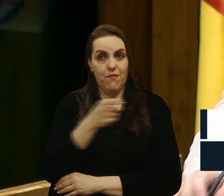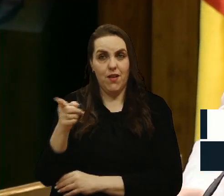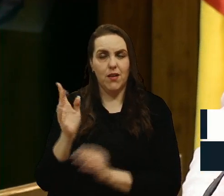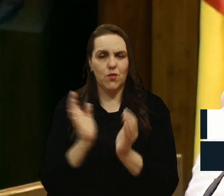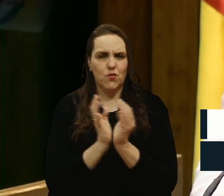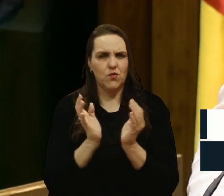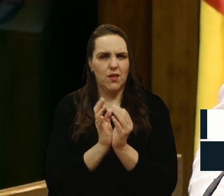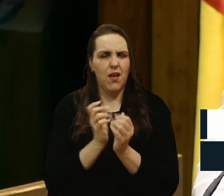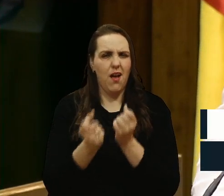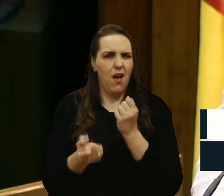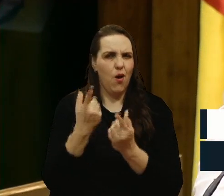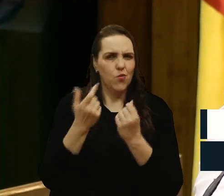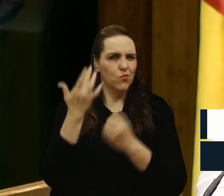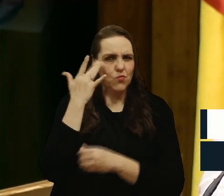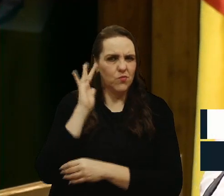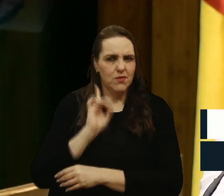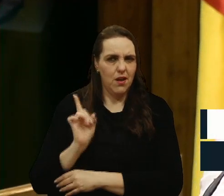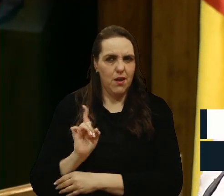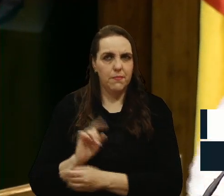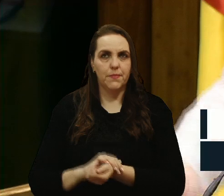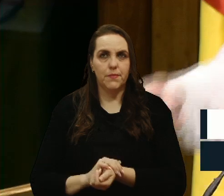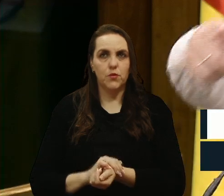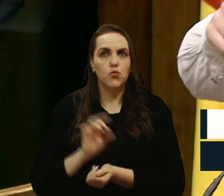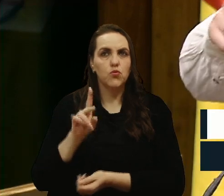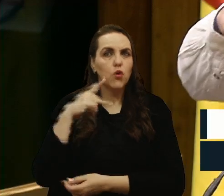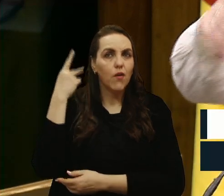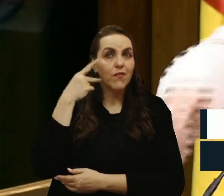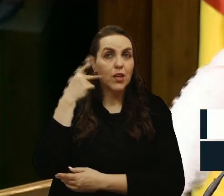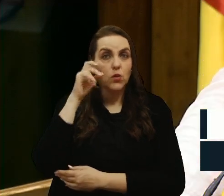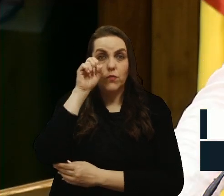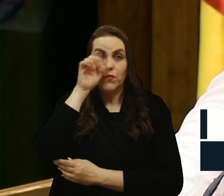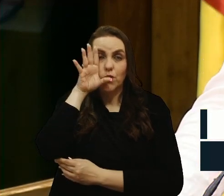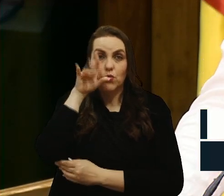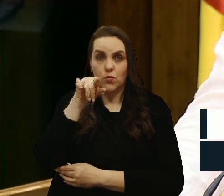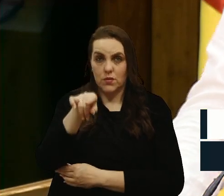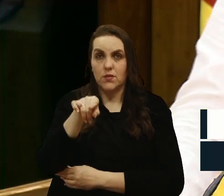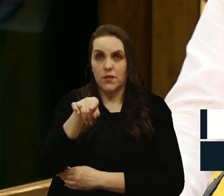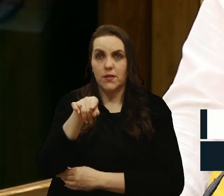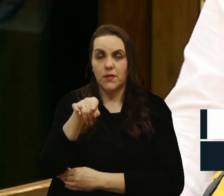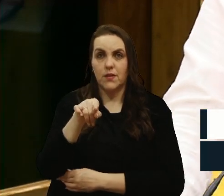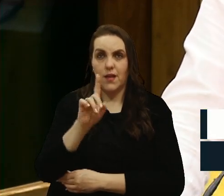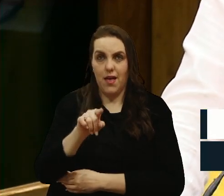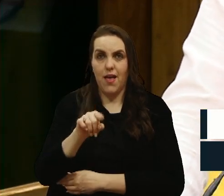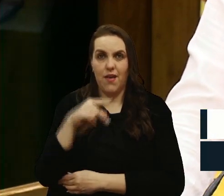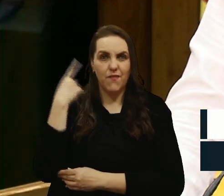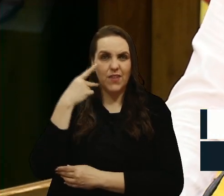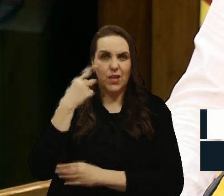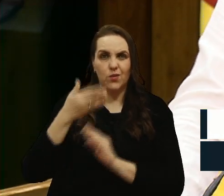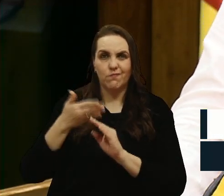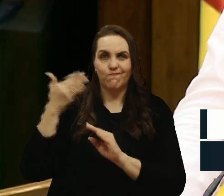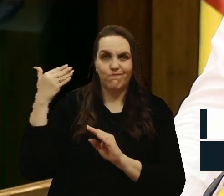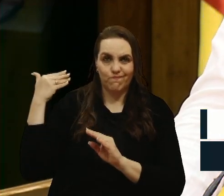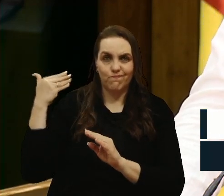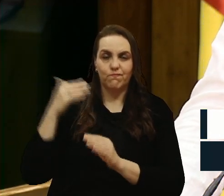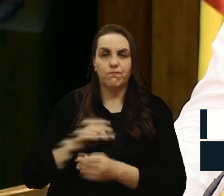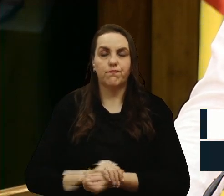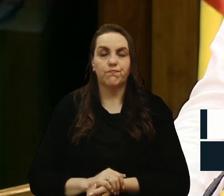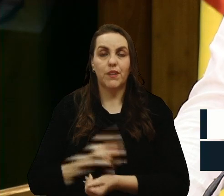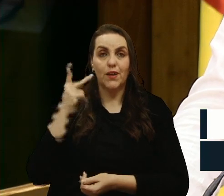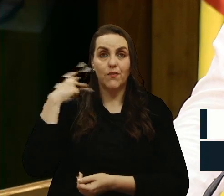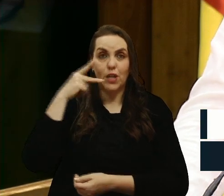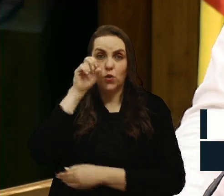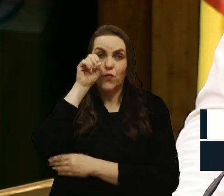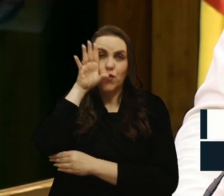saibam. Acho que só o vereador Lisandro Fius era vereador à época. Vereador Lisandro Fius, o